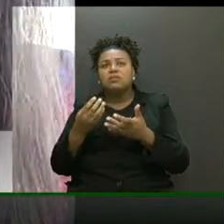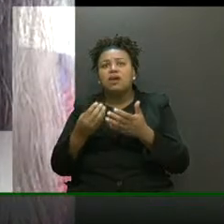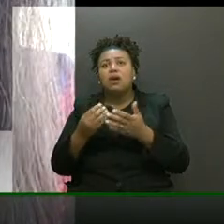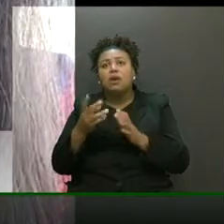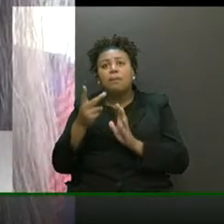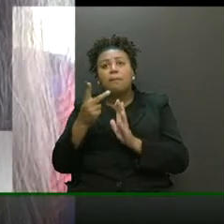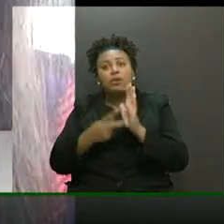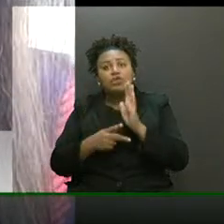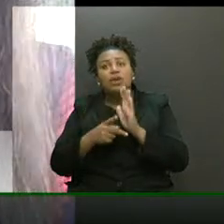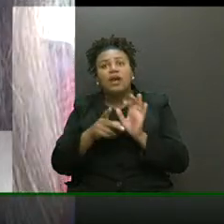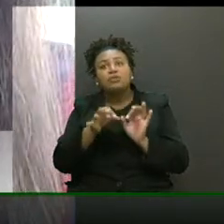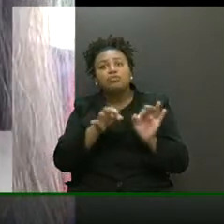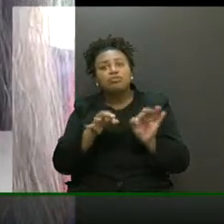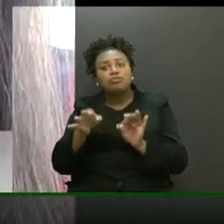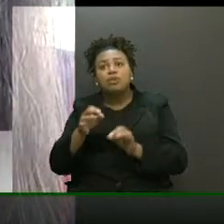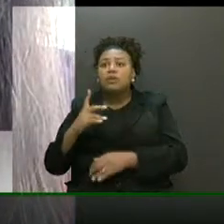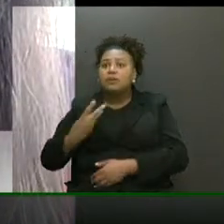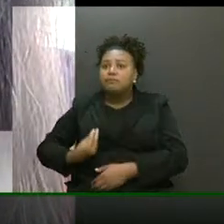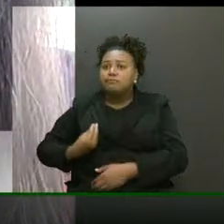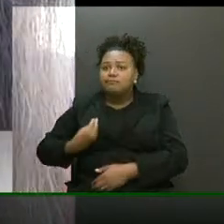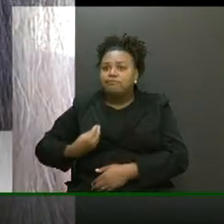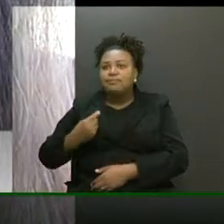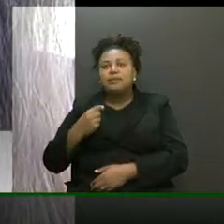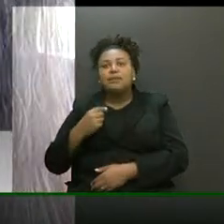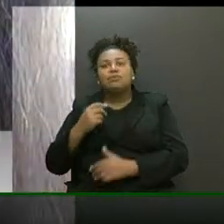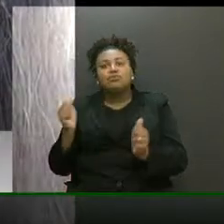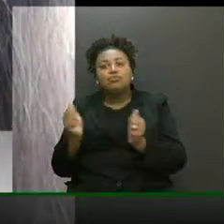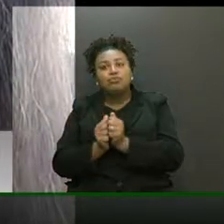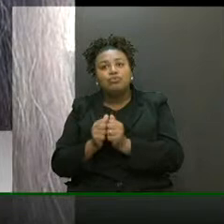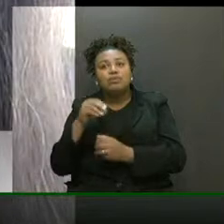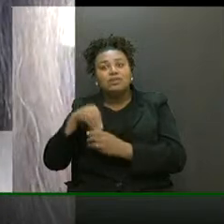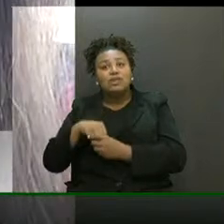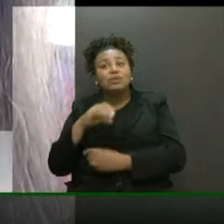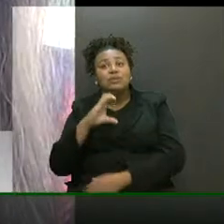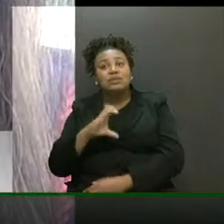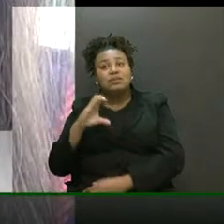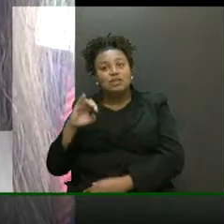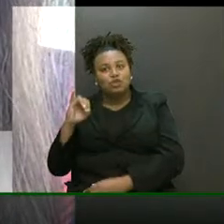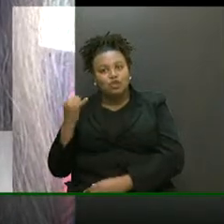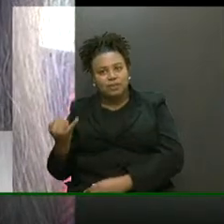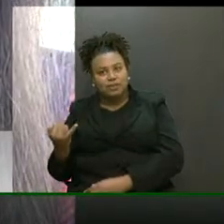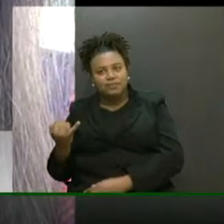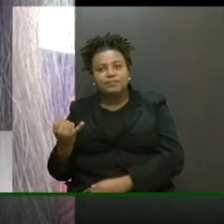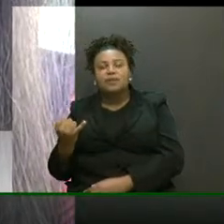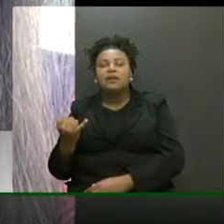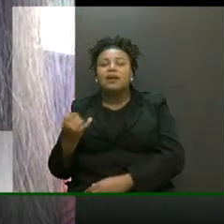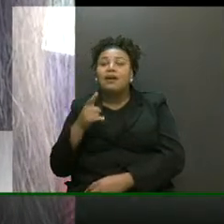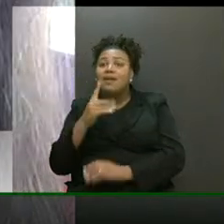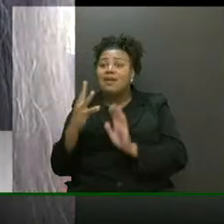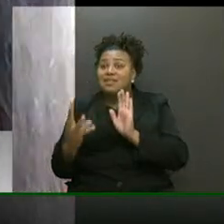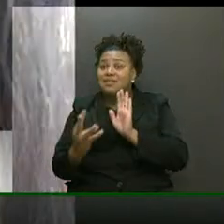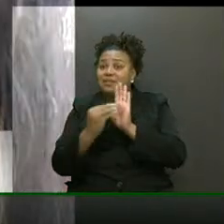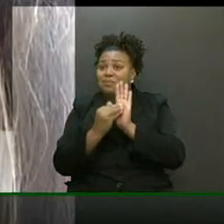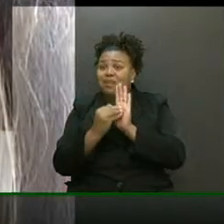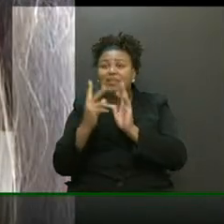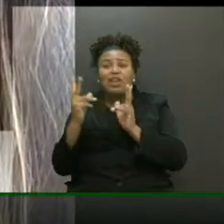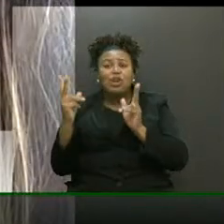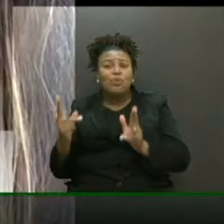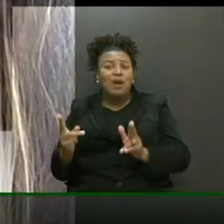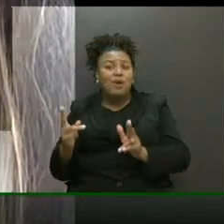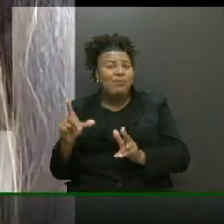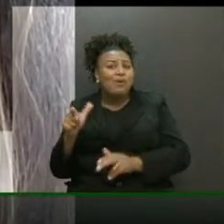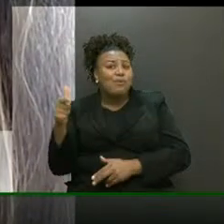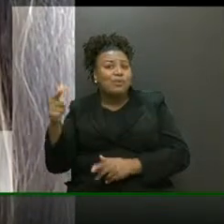os projetos tramitando apensados na CCJ. E essa emenda ela é igual à